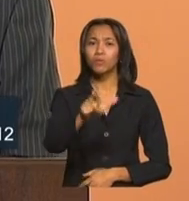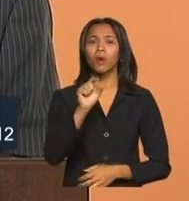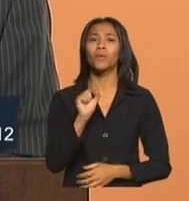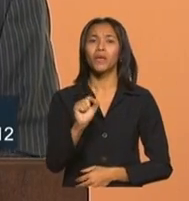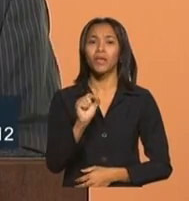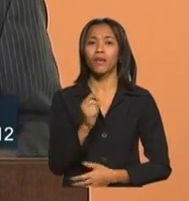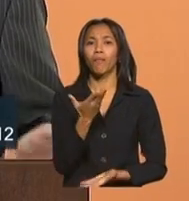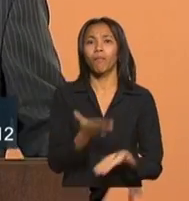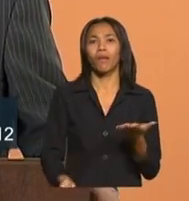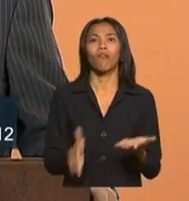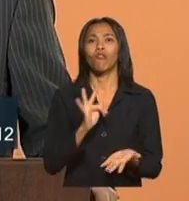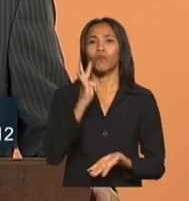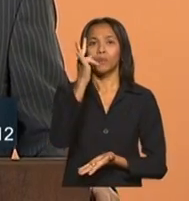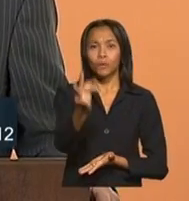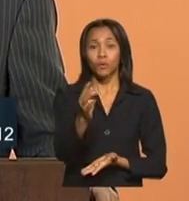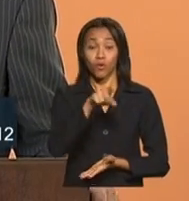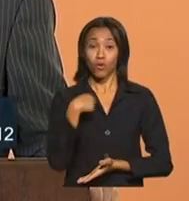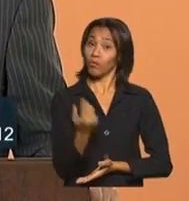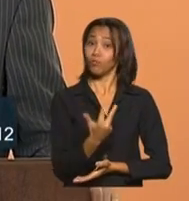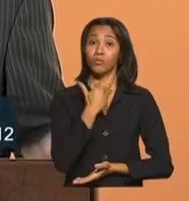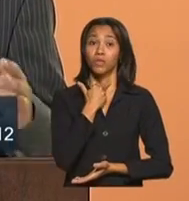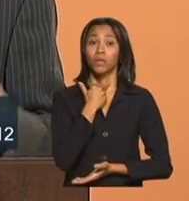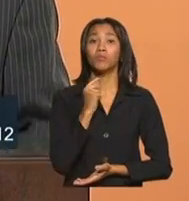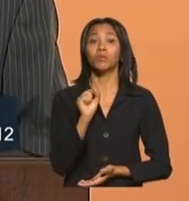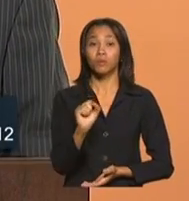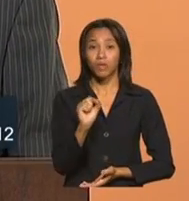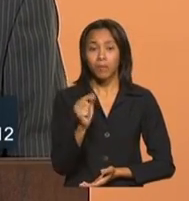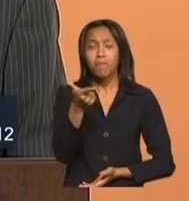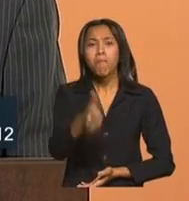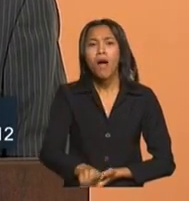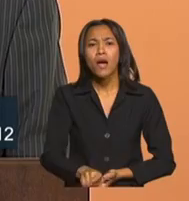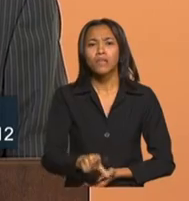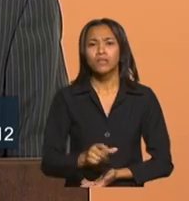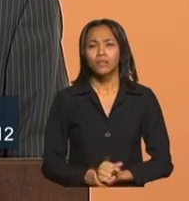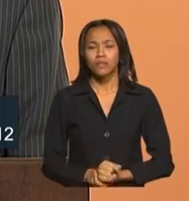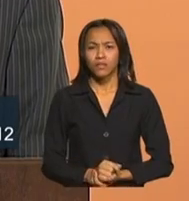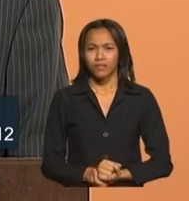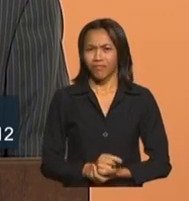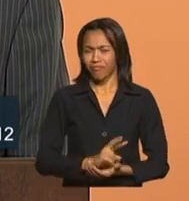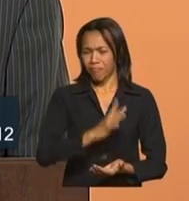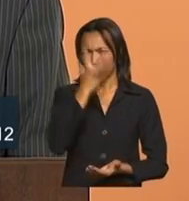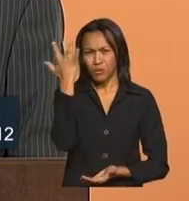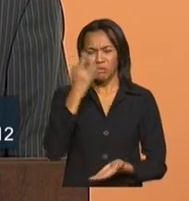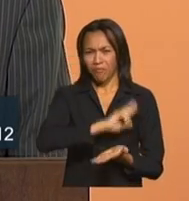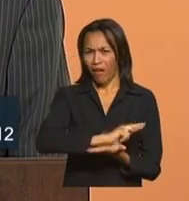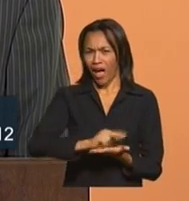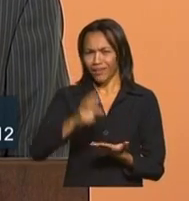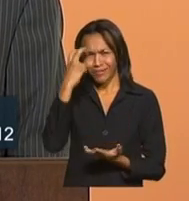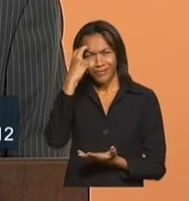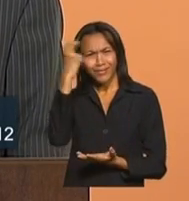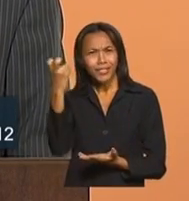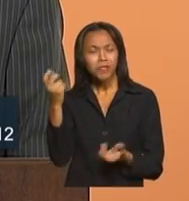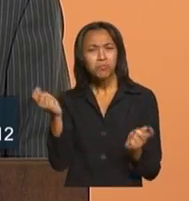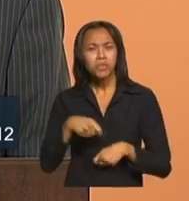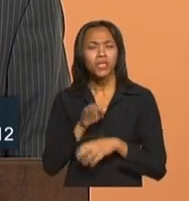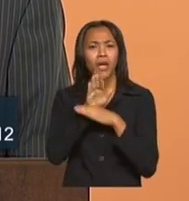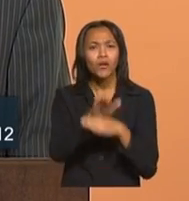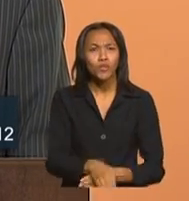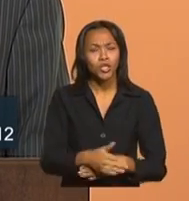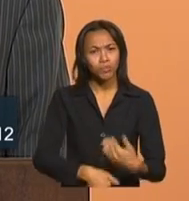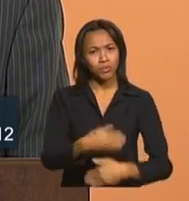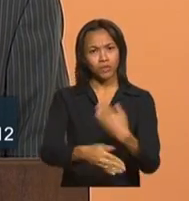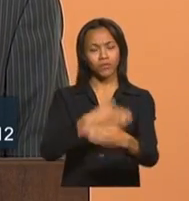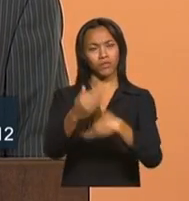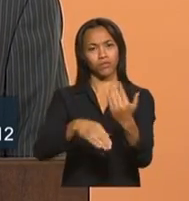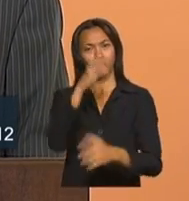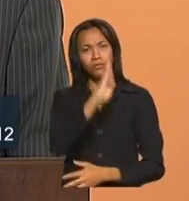nosso futuro. Não podemos mais subir, mais abrir mão de tantos talentos que poderiam estar contribuindo para o desenvolvimento do